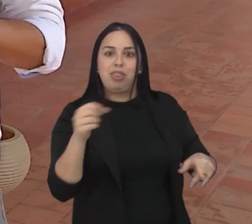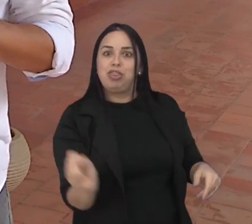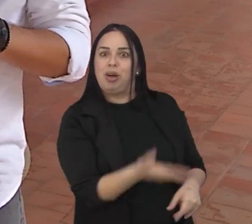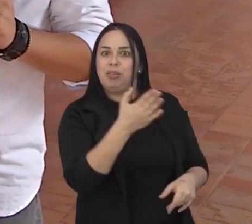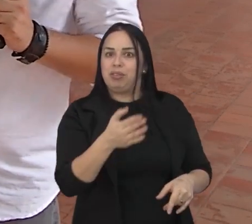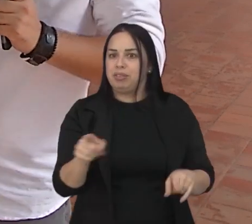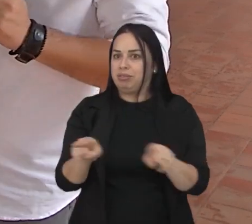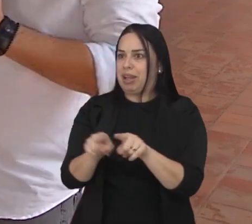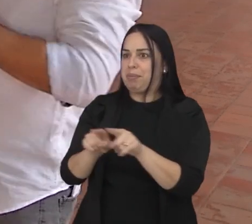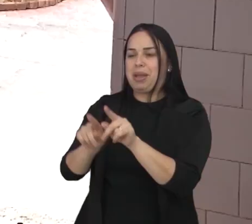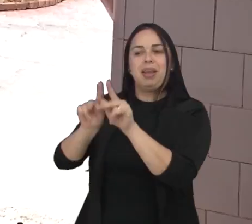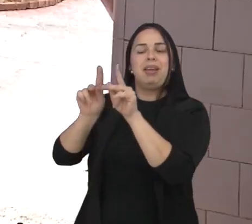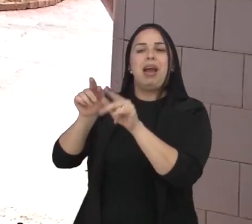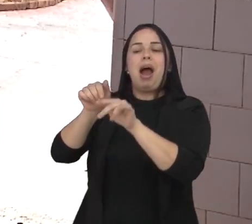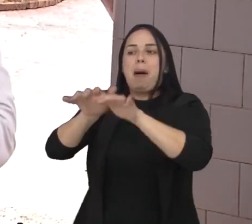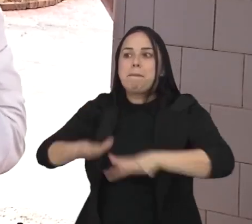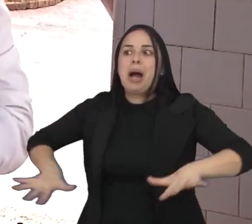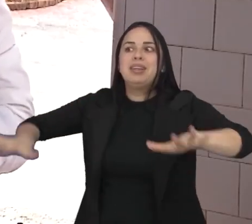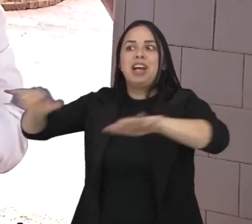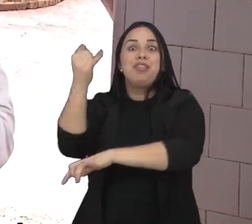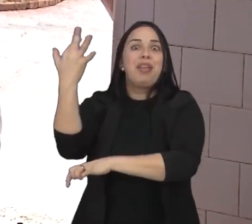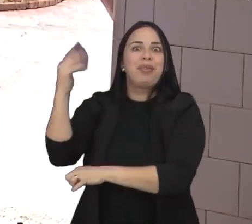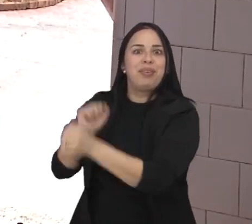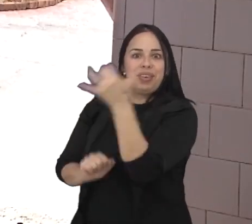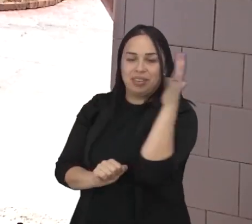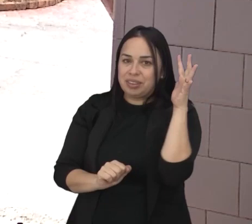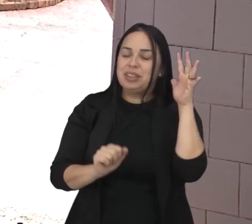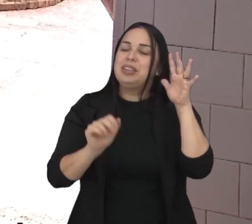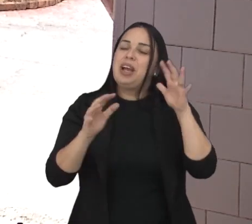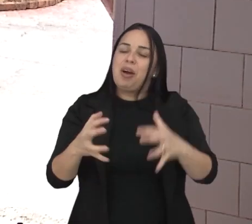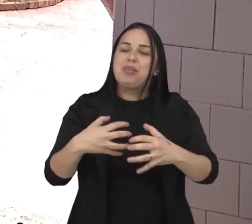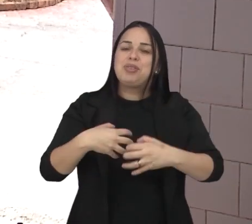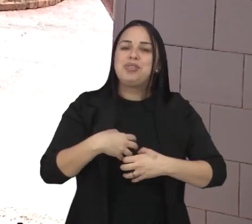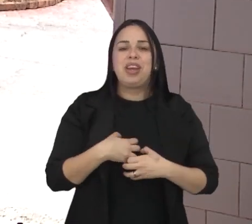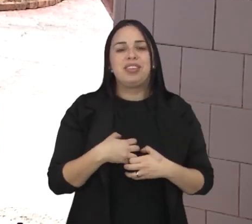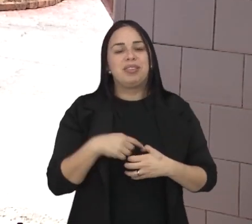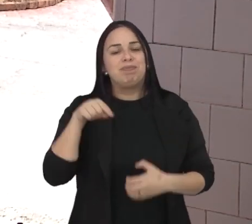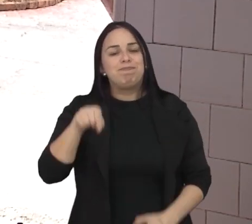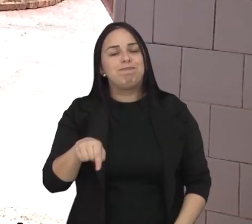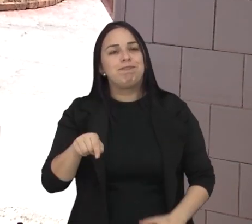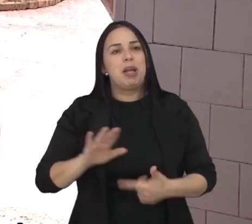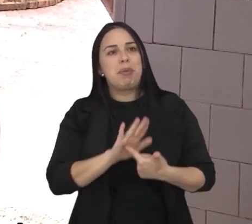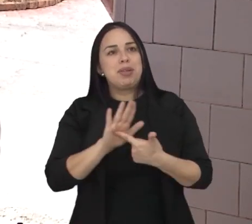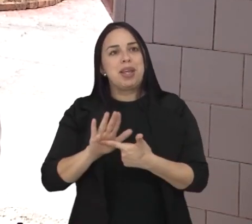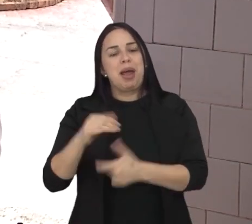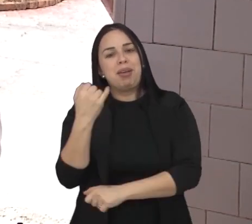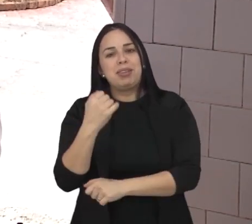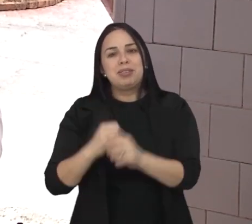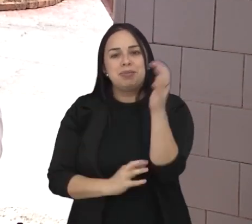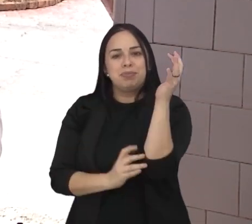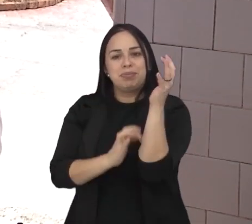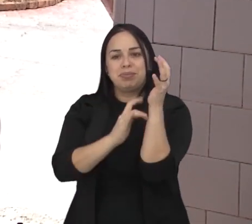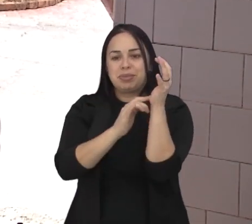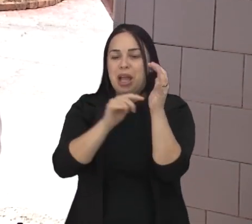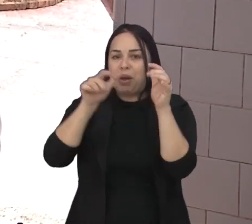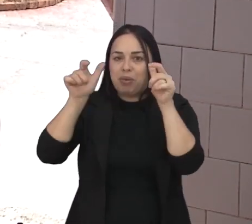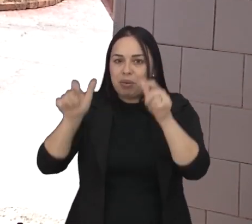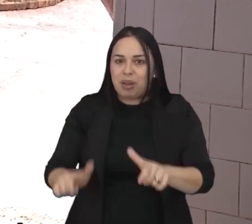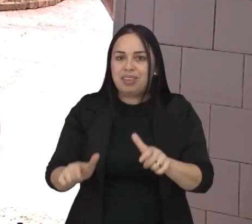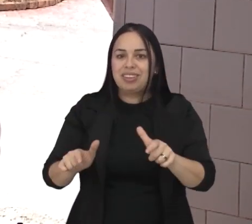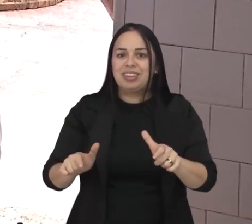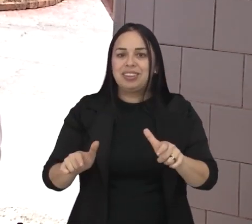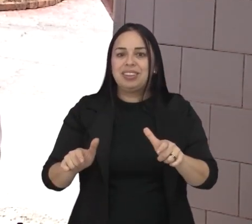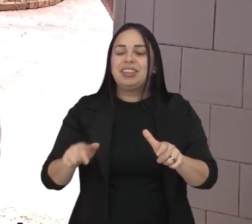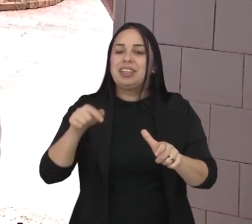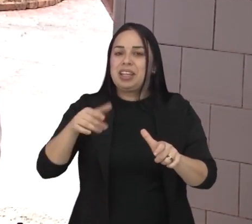a modernidade e a paisagem. E sem dúvida, essa é uma forma de definir o Parque Vicentina Aranha. Um espaço